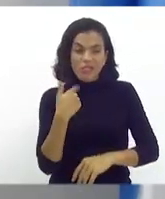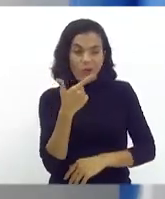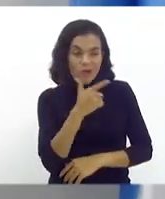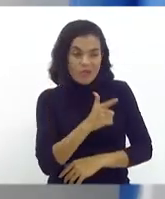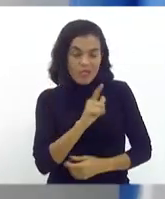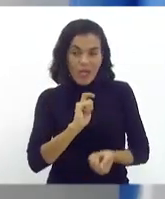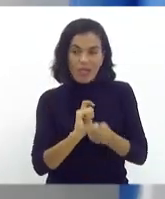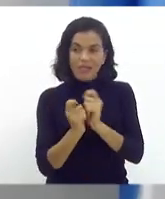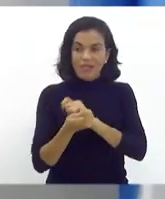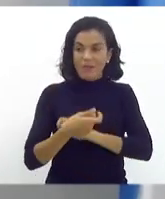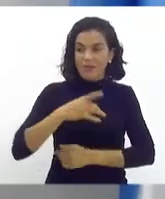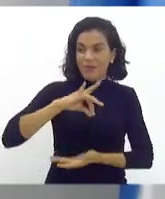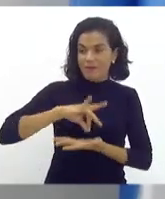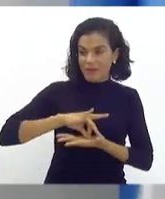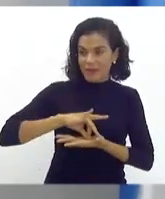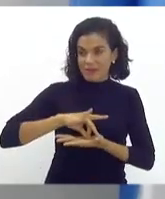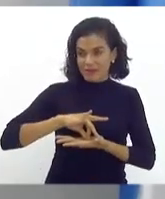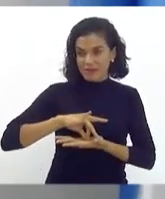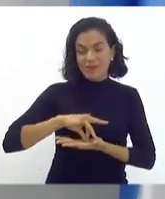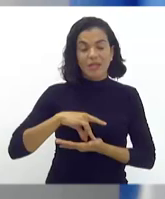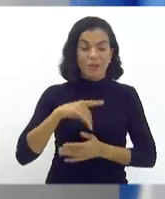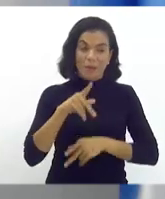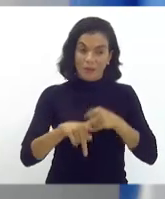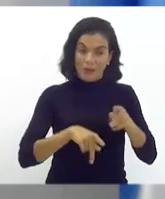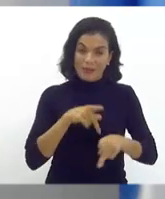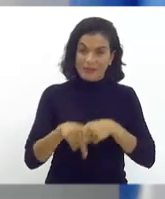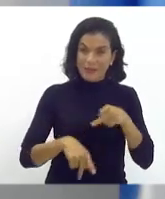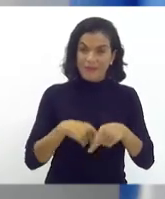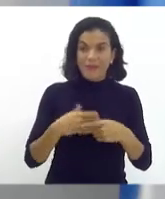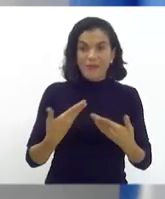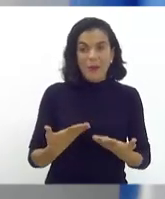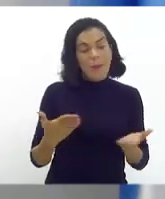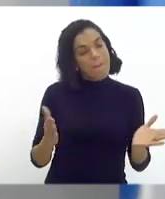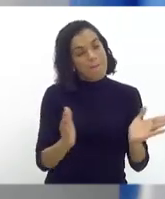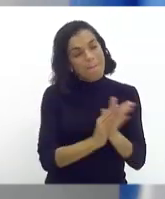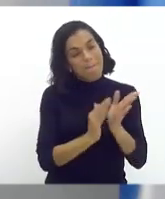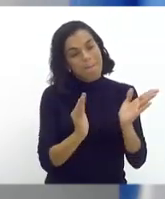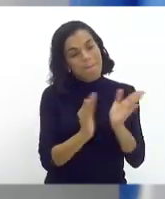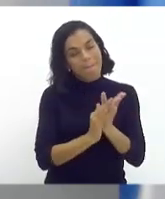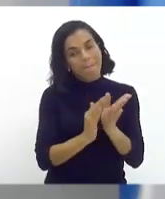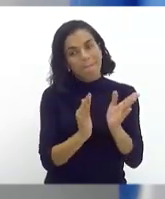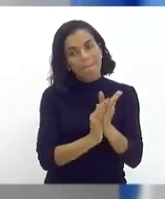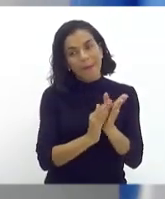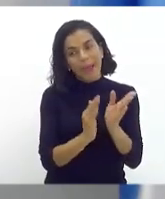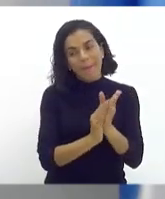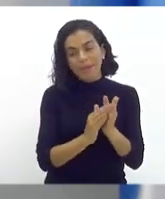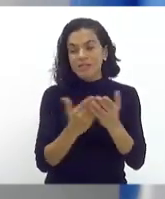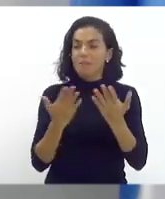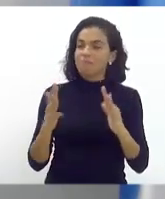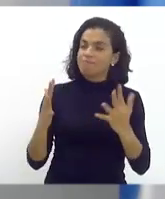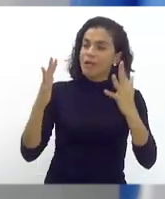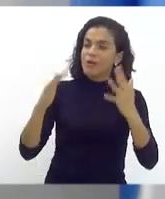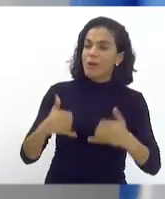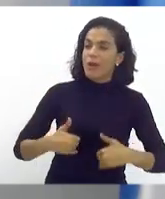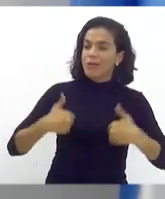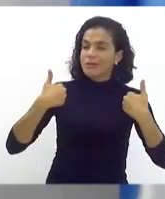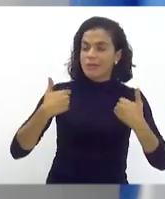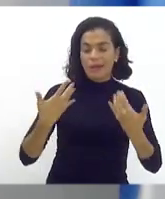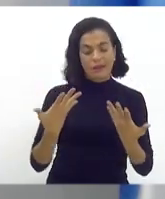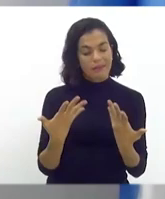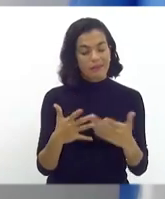realidade da realidade concreta da população então eu quero parabenizar pelo excelente trabalho